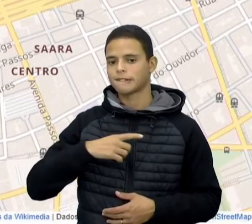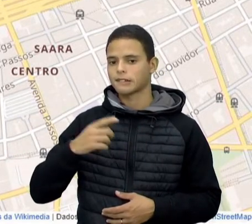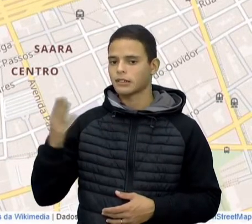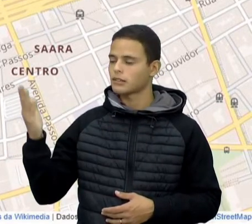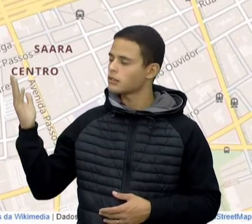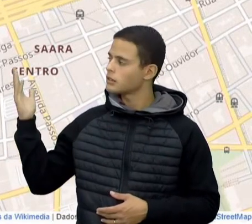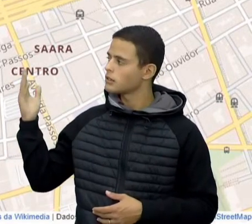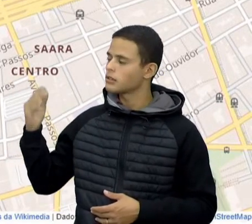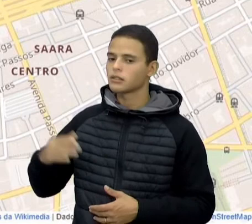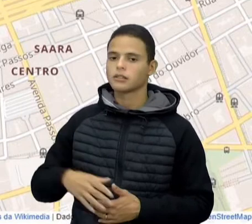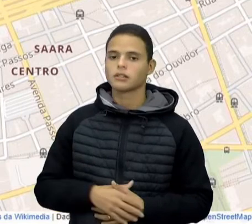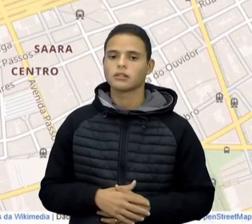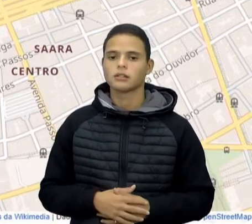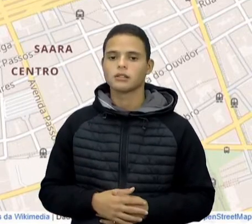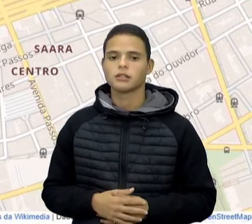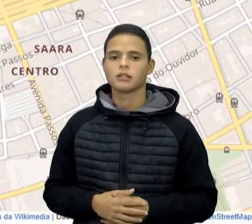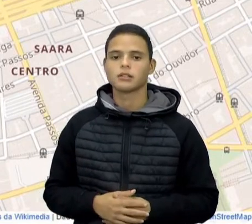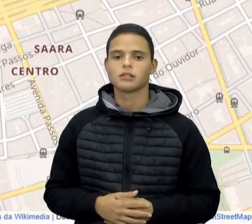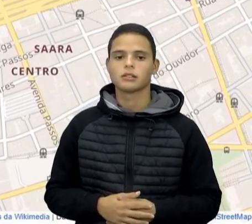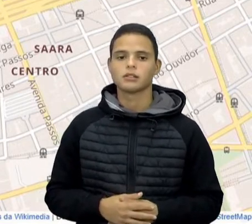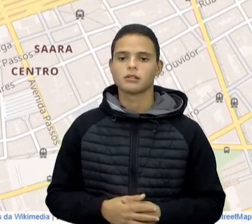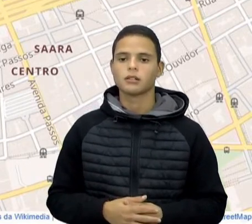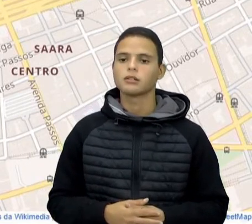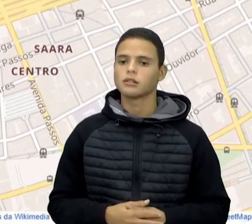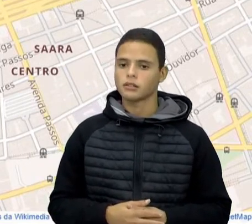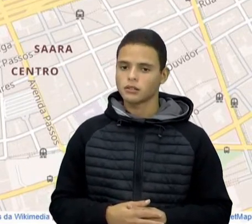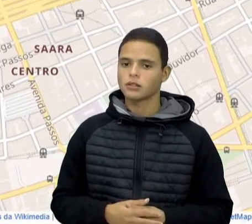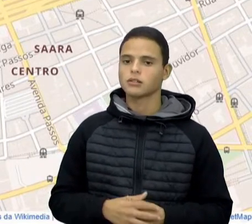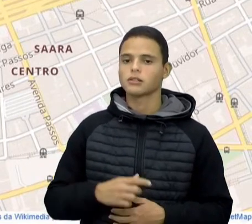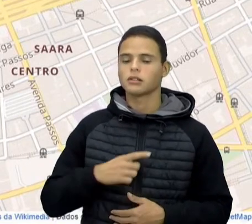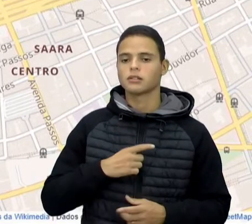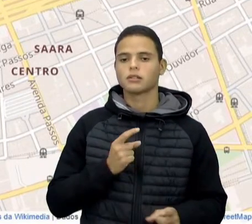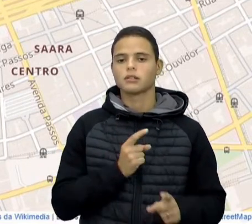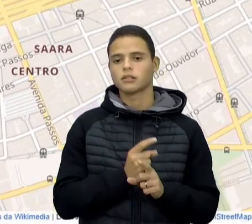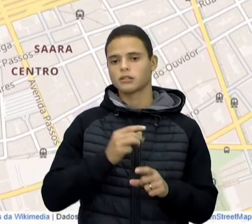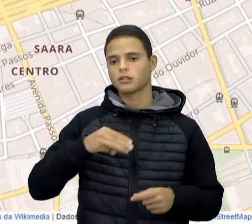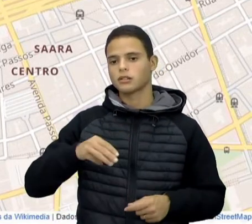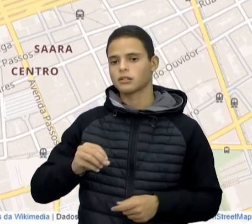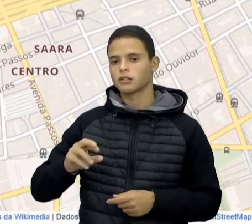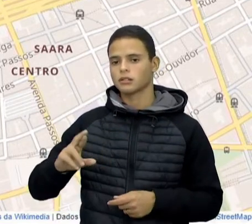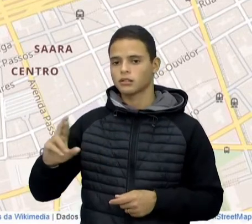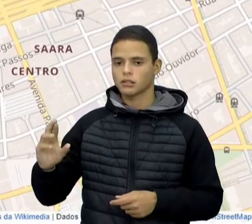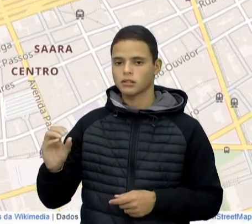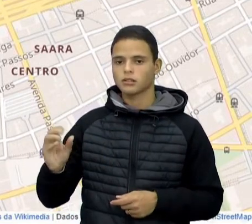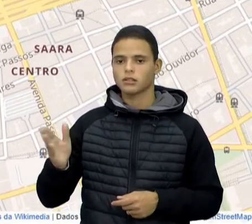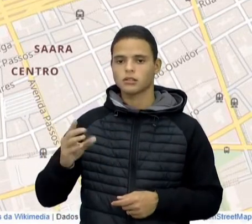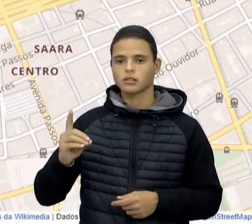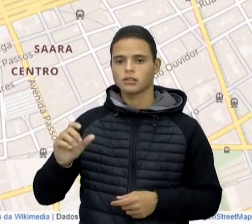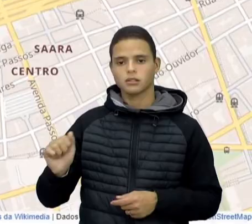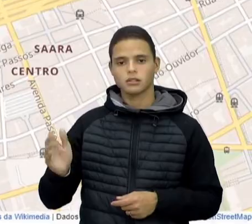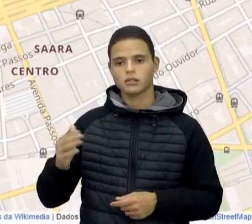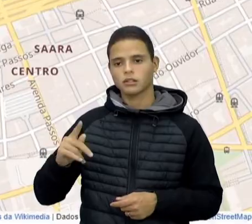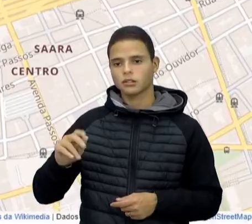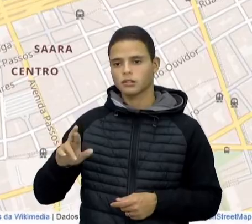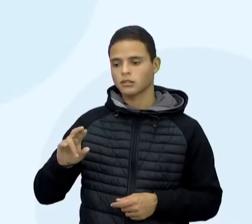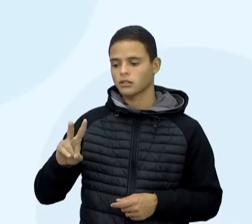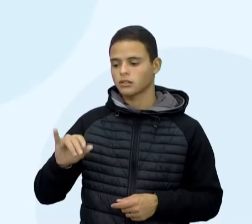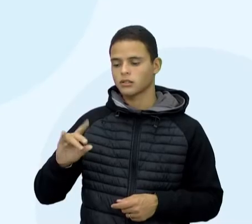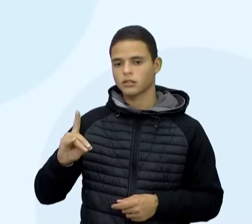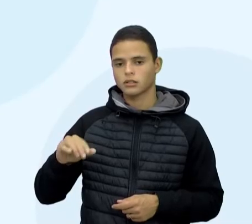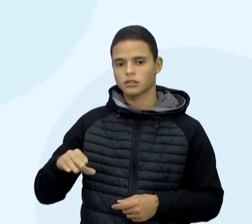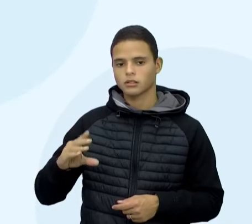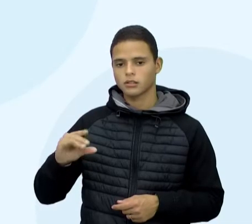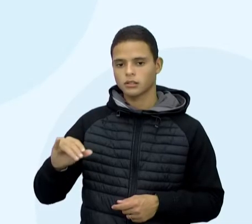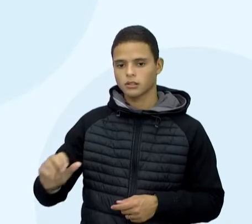na tela, tá? Então, essa é a área onde se localiza o Morro da Providência, que é a primeira favela do